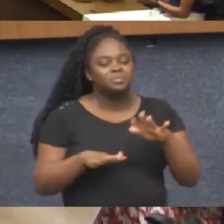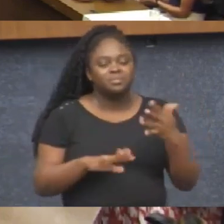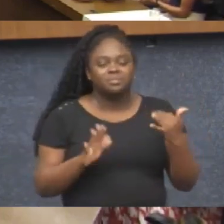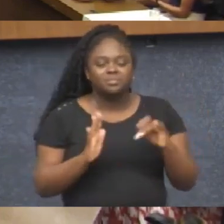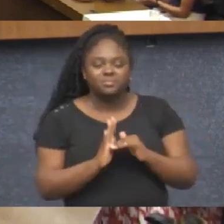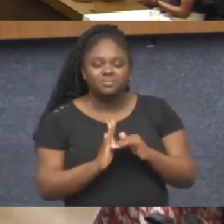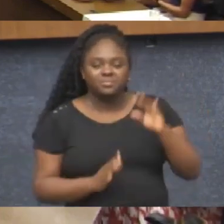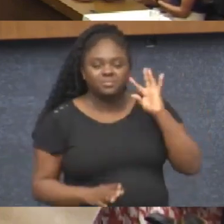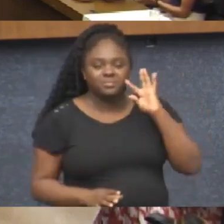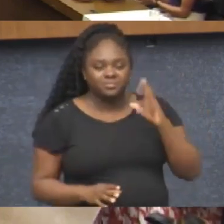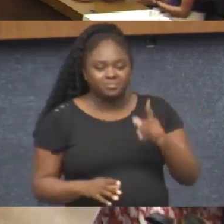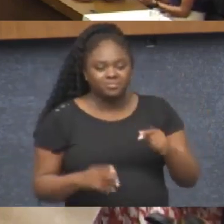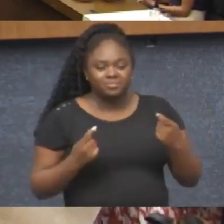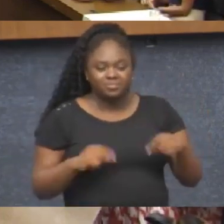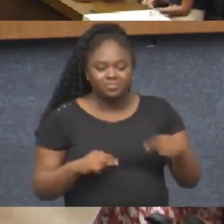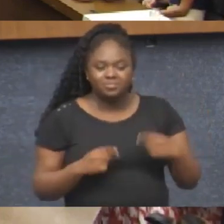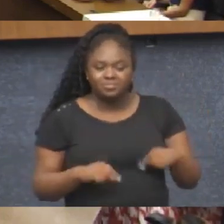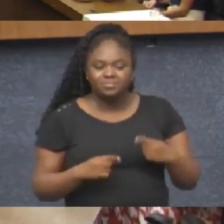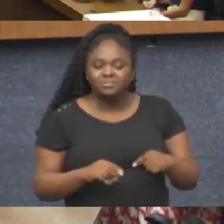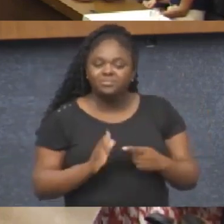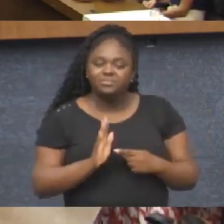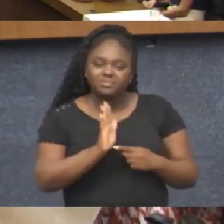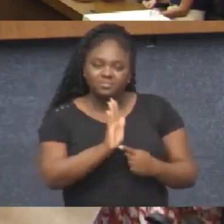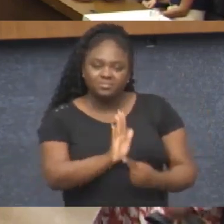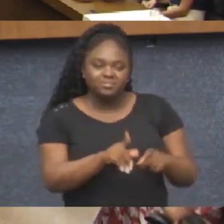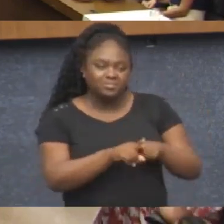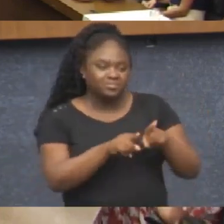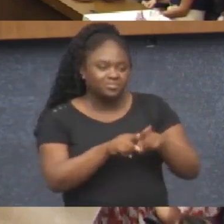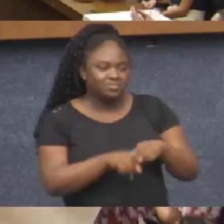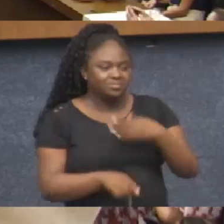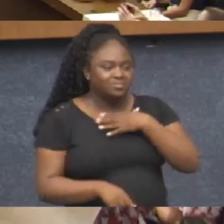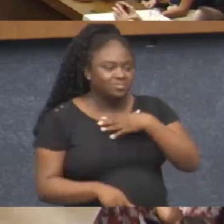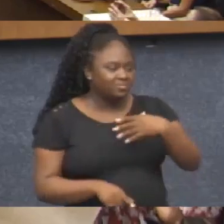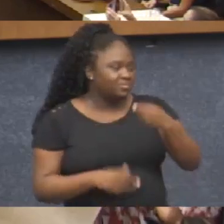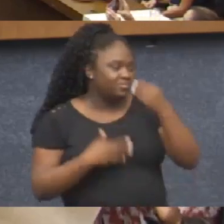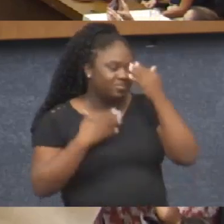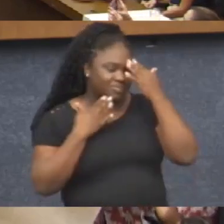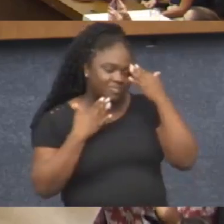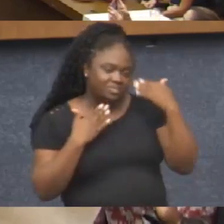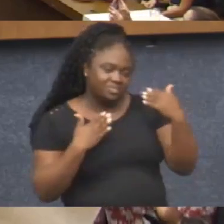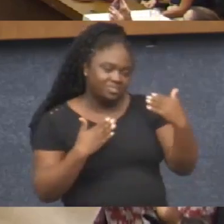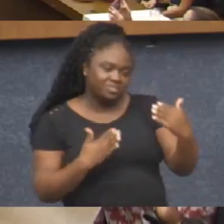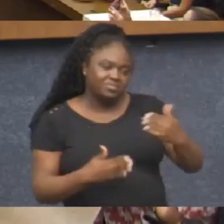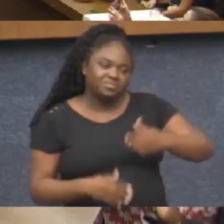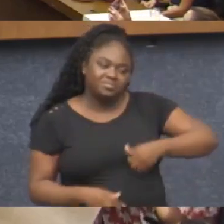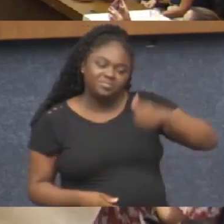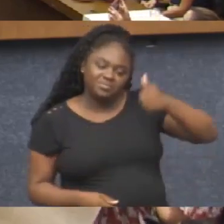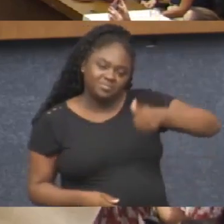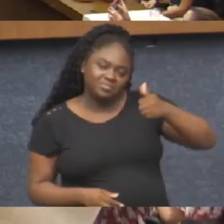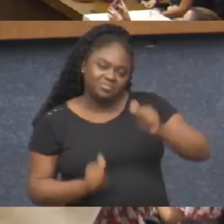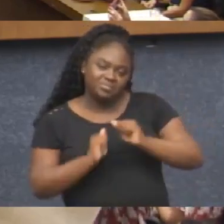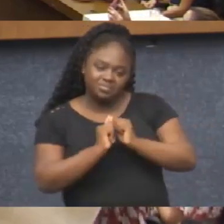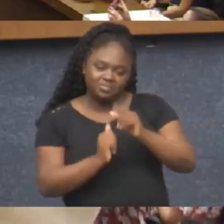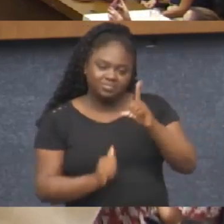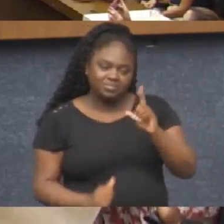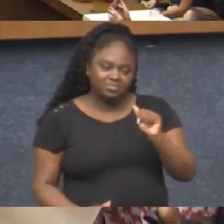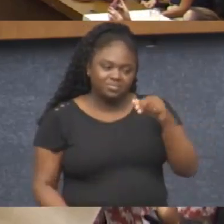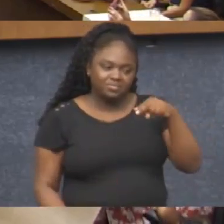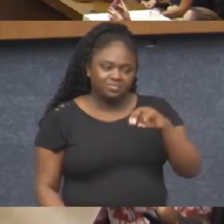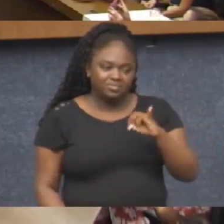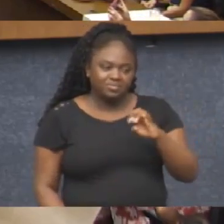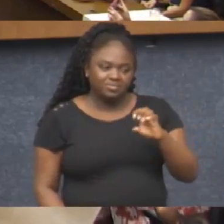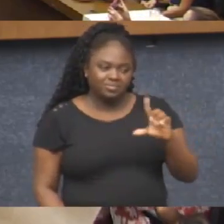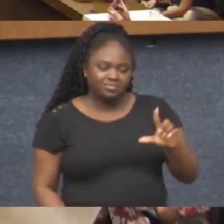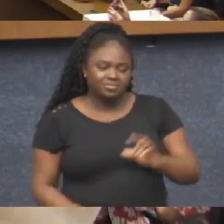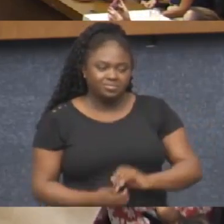todos. E acho que a gente não podia deixar de lembrar do Gibson, que veio com a filhinha também, né, Gibson? Obrigado, viu, moço, por ter sido pioneiro junto com o Daniel e com todo